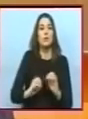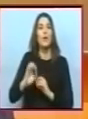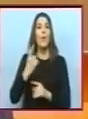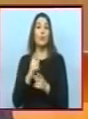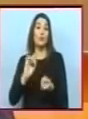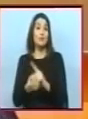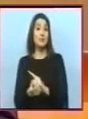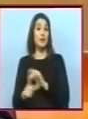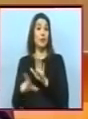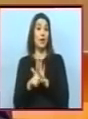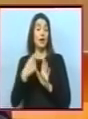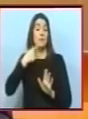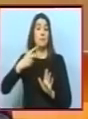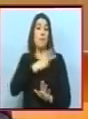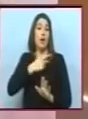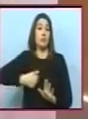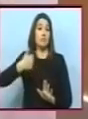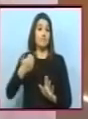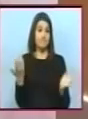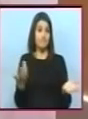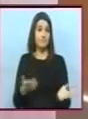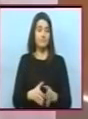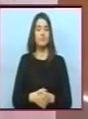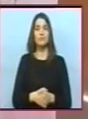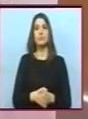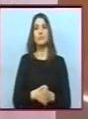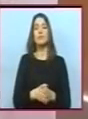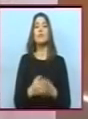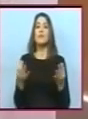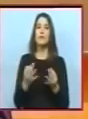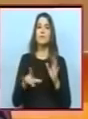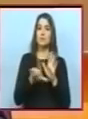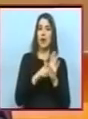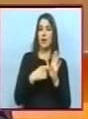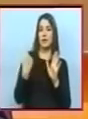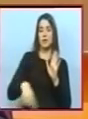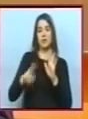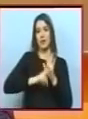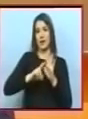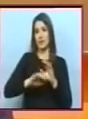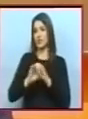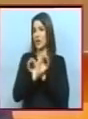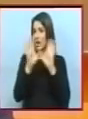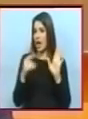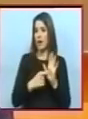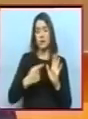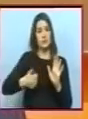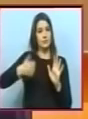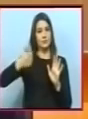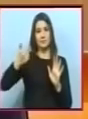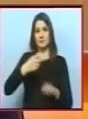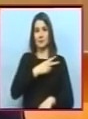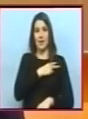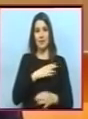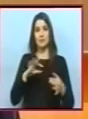contrariam a lei imperativa. Porque, de facto, a nossa legislação tem regras claras, definidas e imperativas